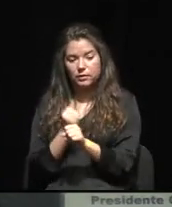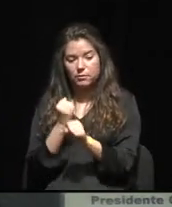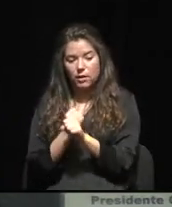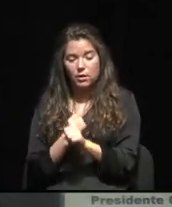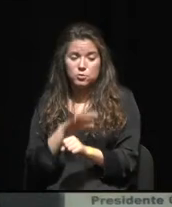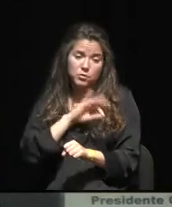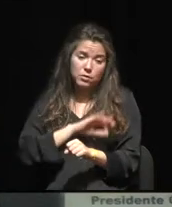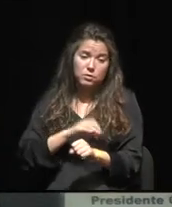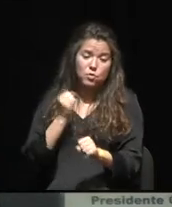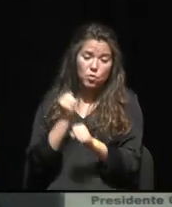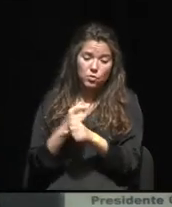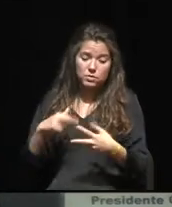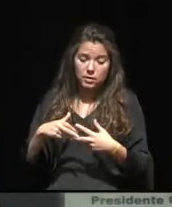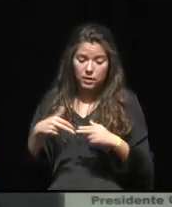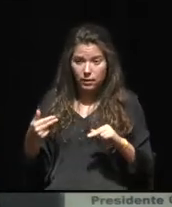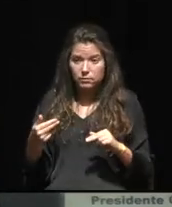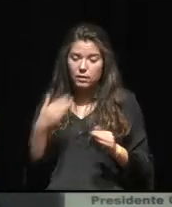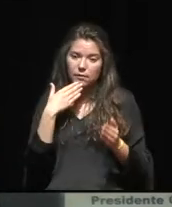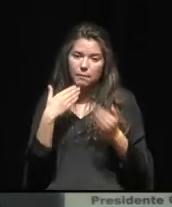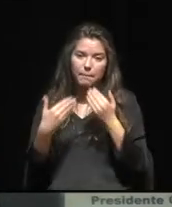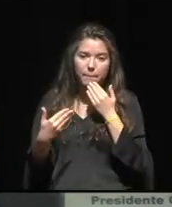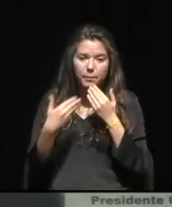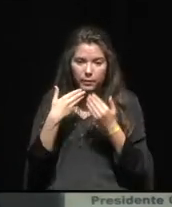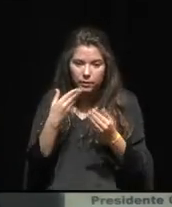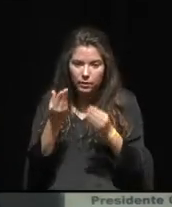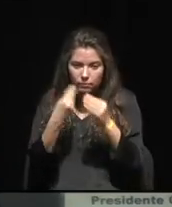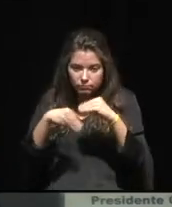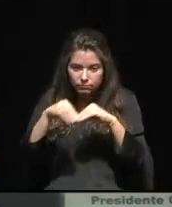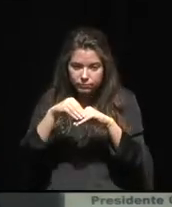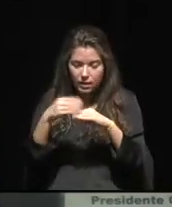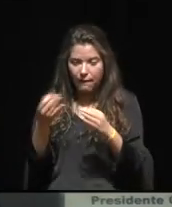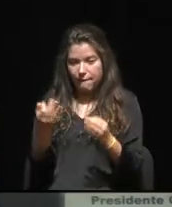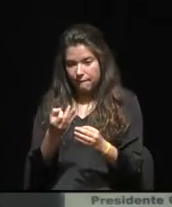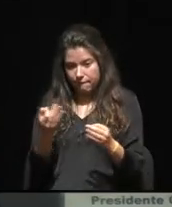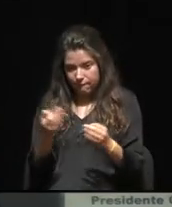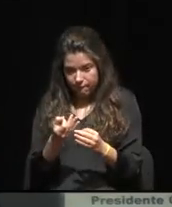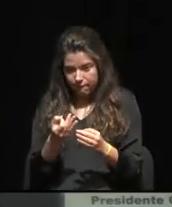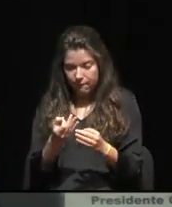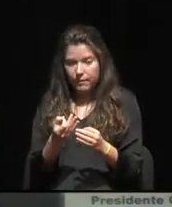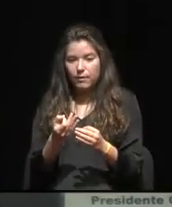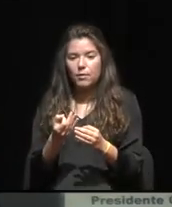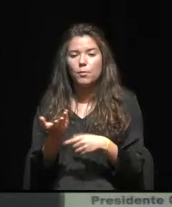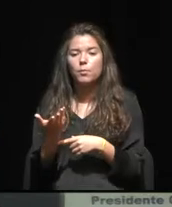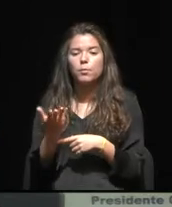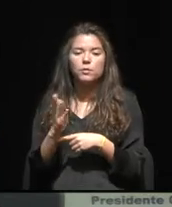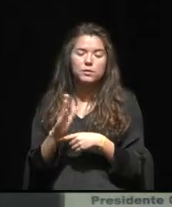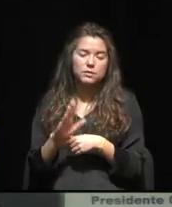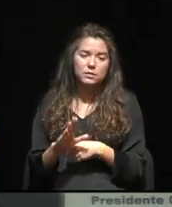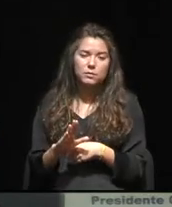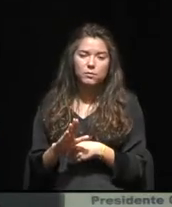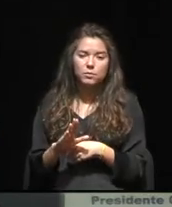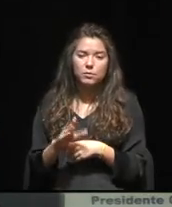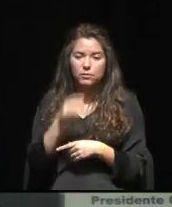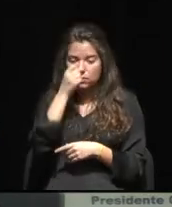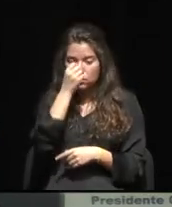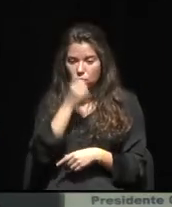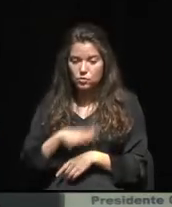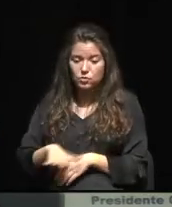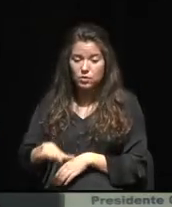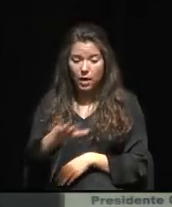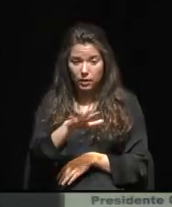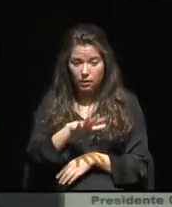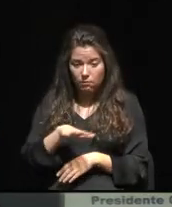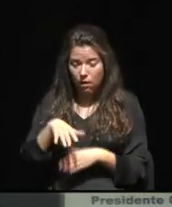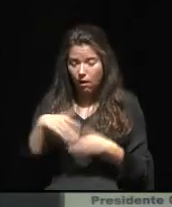profissionais na Câmara que têm solicitado que sejam complementados que sejam também abrangidos que é o caso do de dos jardineiros espaços